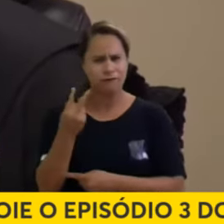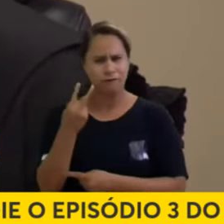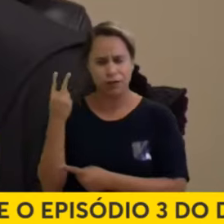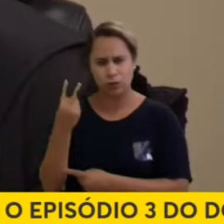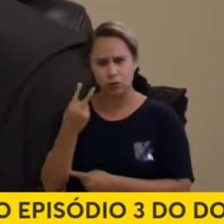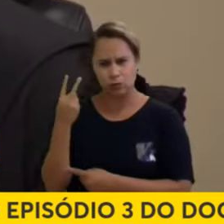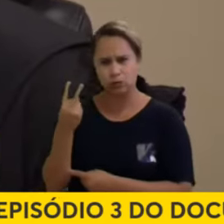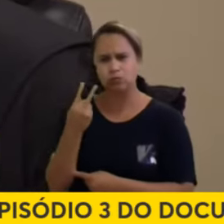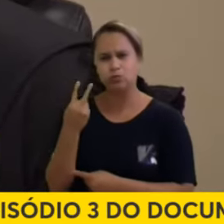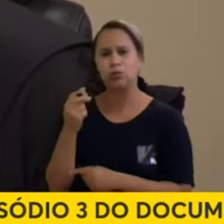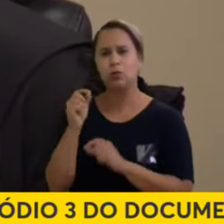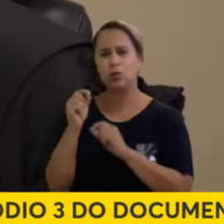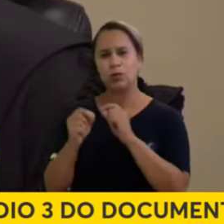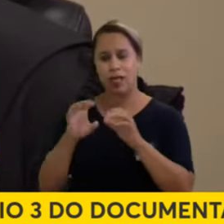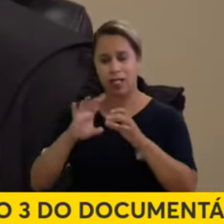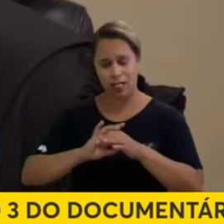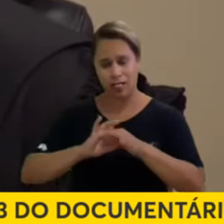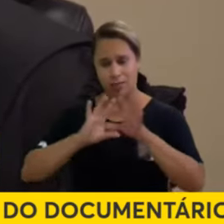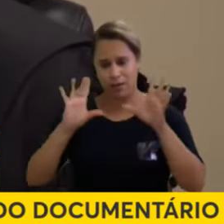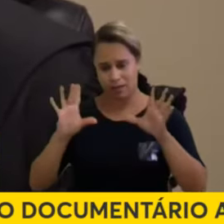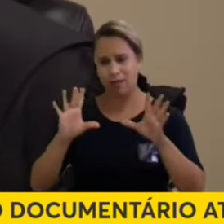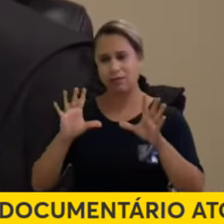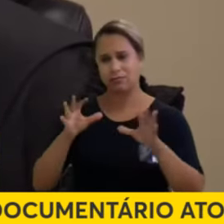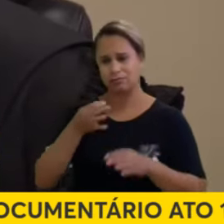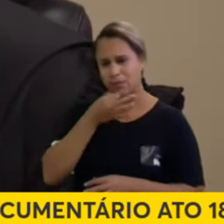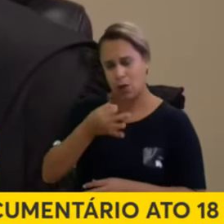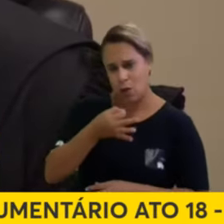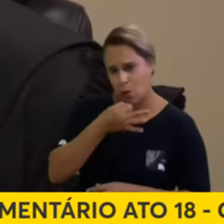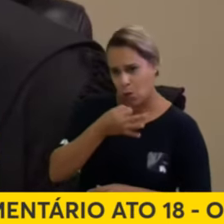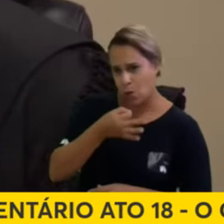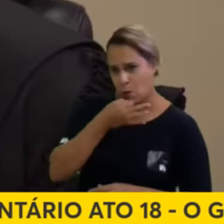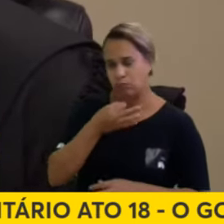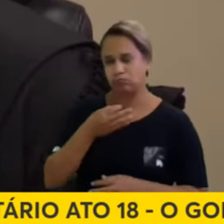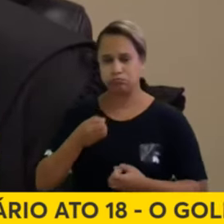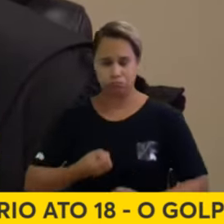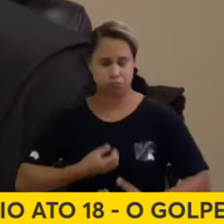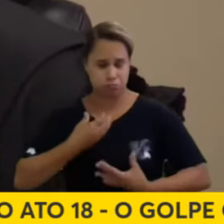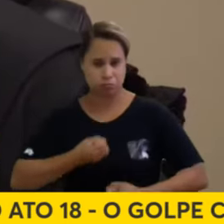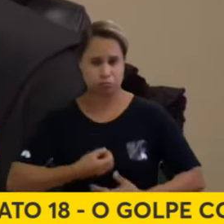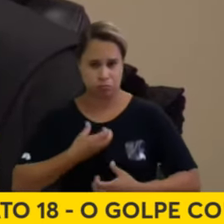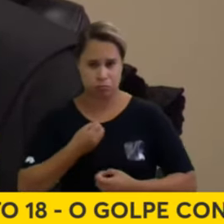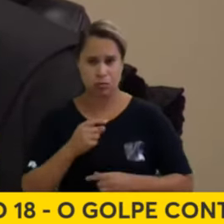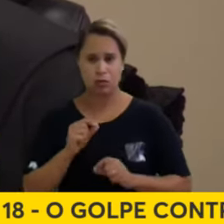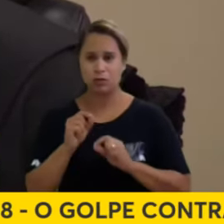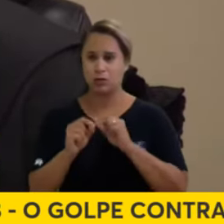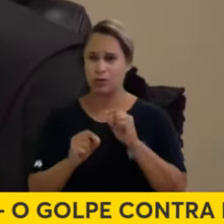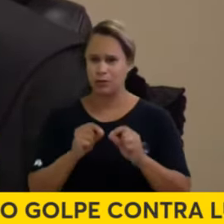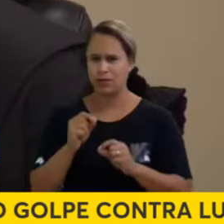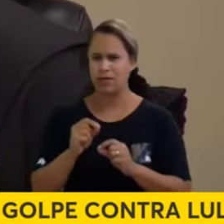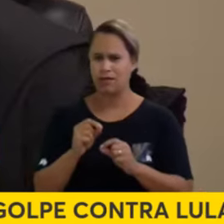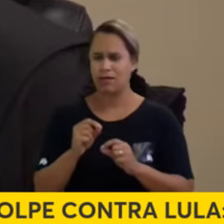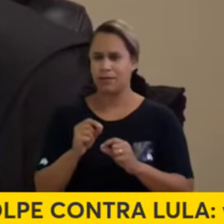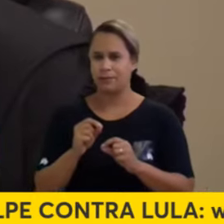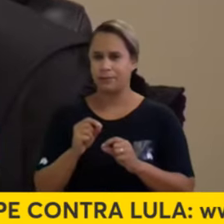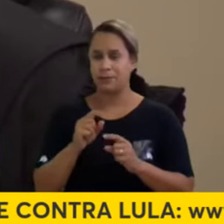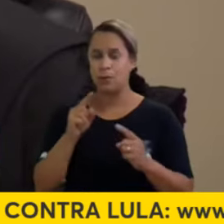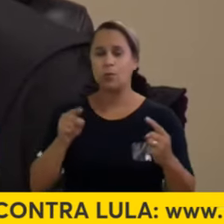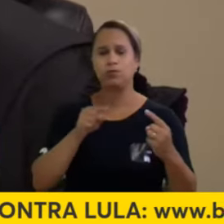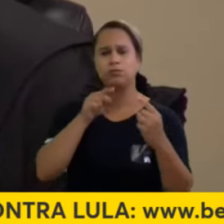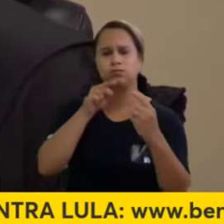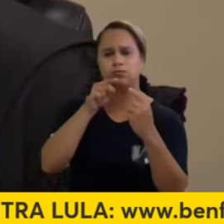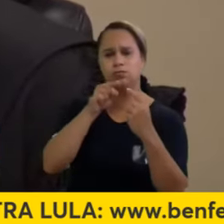Iluminista a liberdade de expressão e de opinião tenham se transformado em instrumentos destinados a cercear o objetivo maior da revolução das